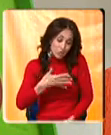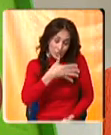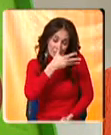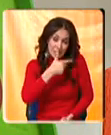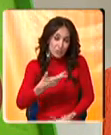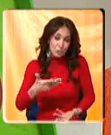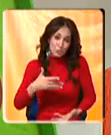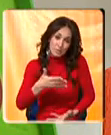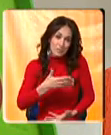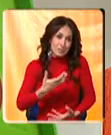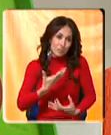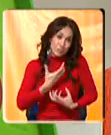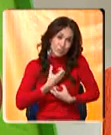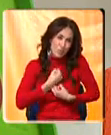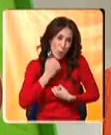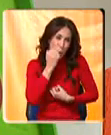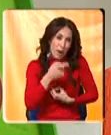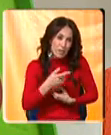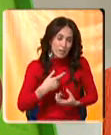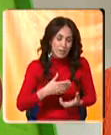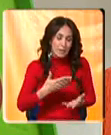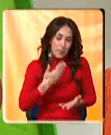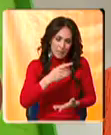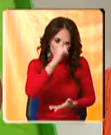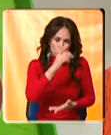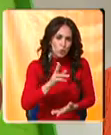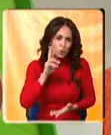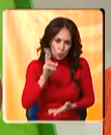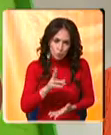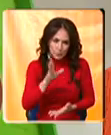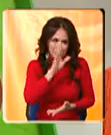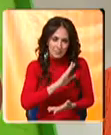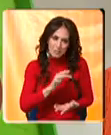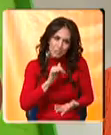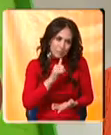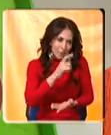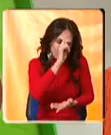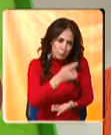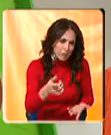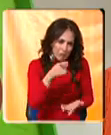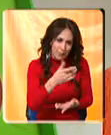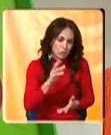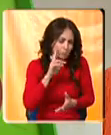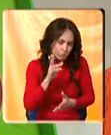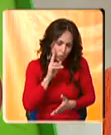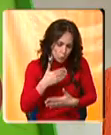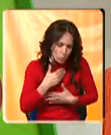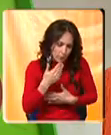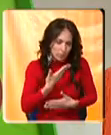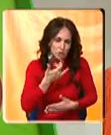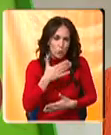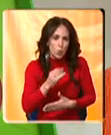Também não lhe quero faltar mais. Se lhe faltei ao respeito, peço desculpa e não lhe vou faltar ao respeito de outra forma. Mas é claro